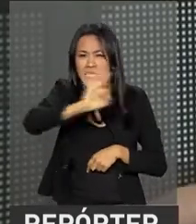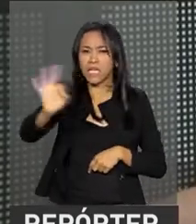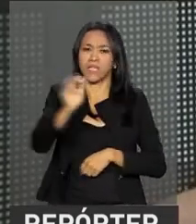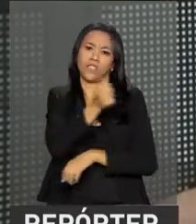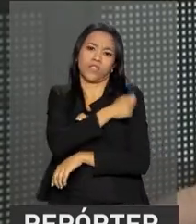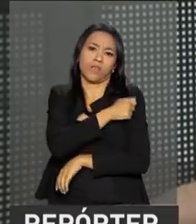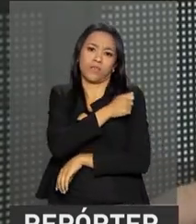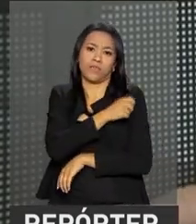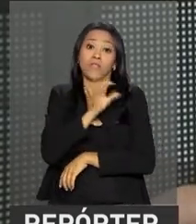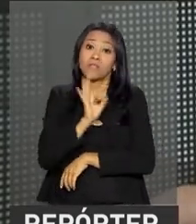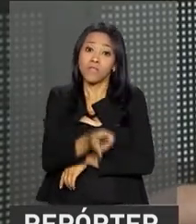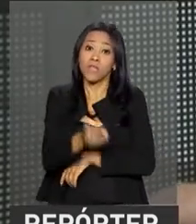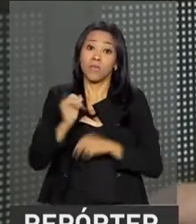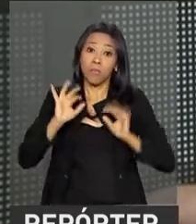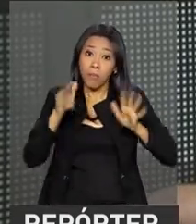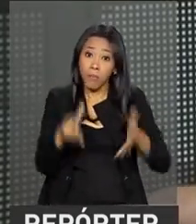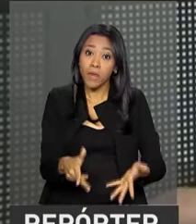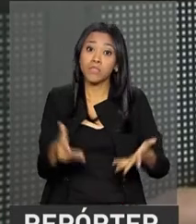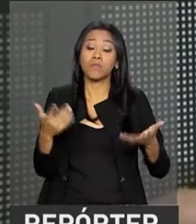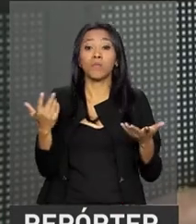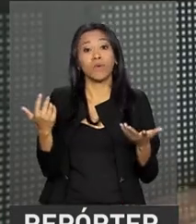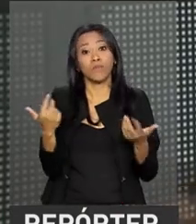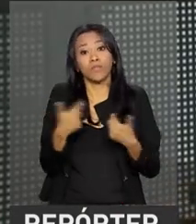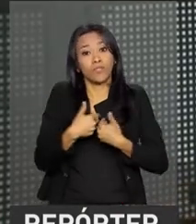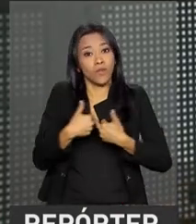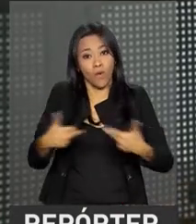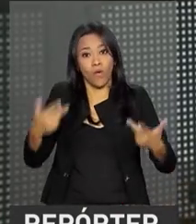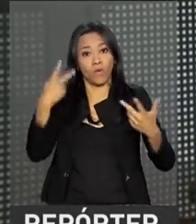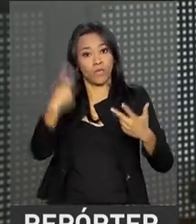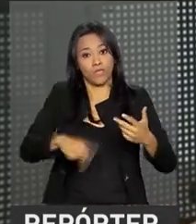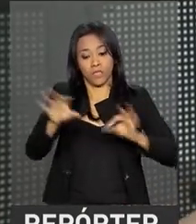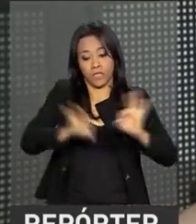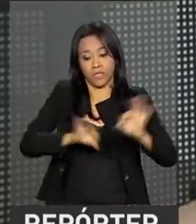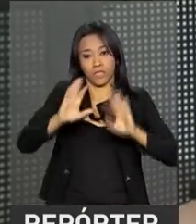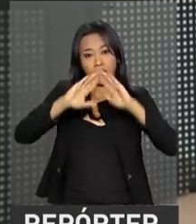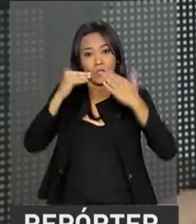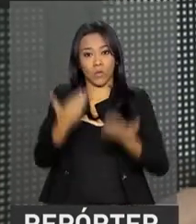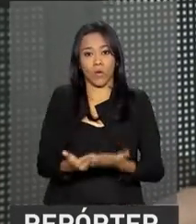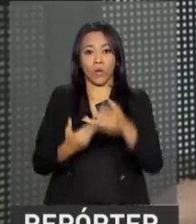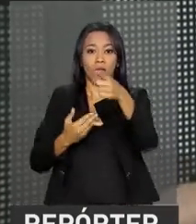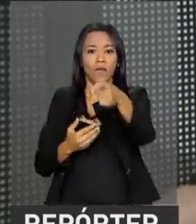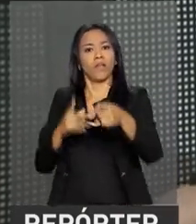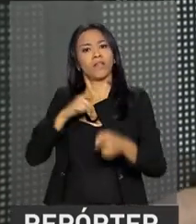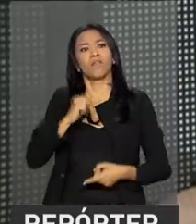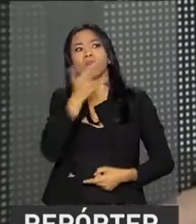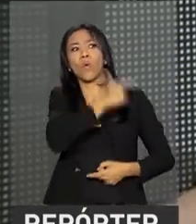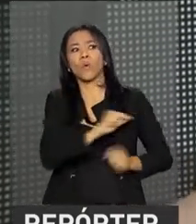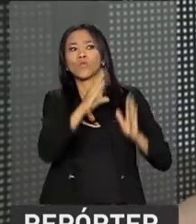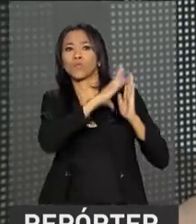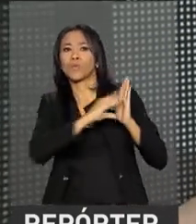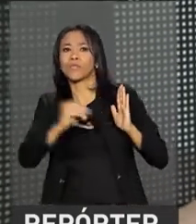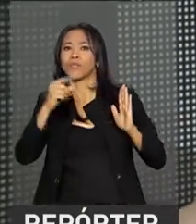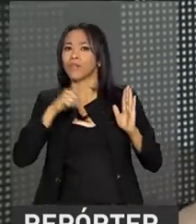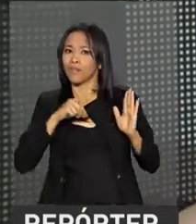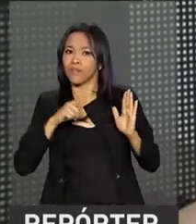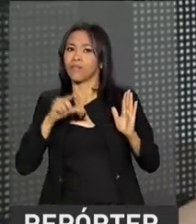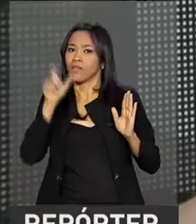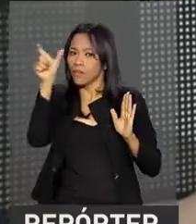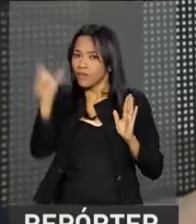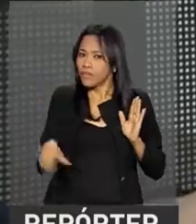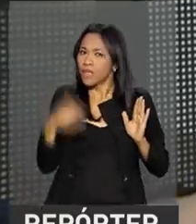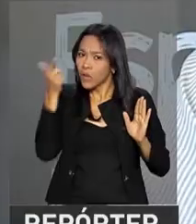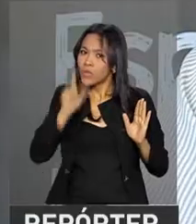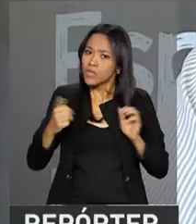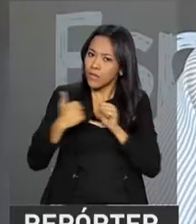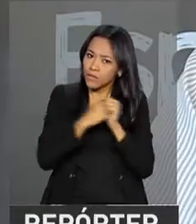E sempre participou das atividades até sociais da escola. É um modelo, ela teve outros como modelo e eu acho que ela consegue seguir isso